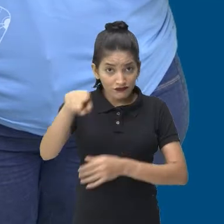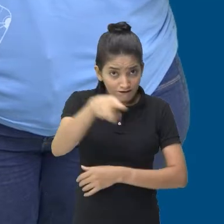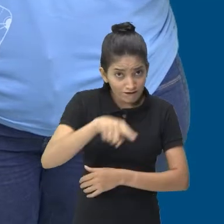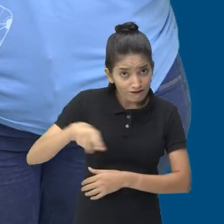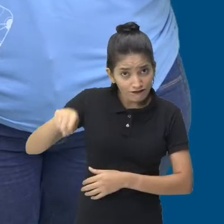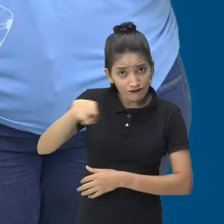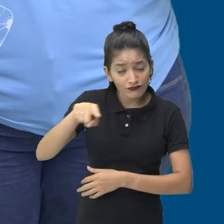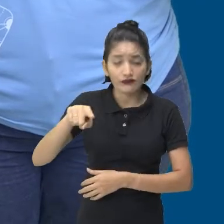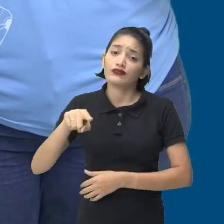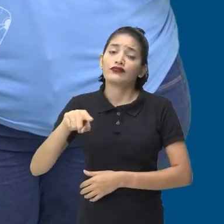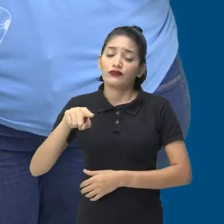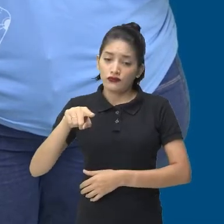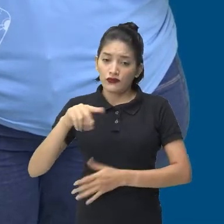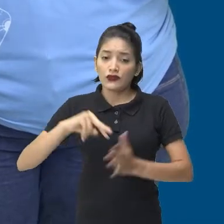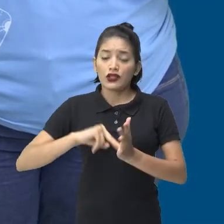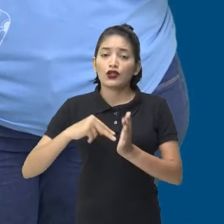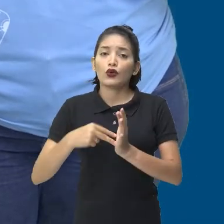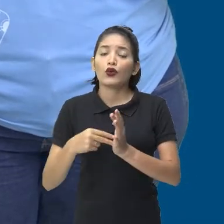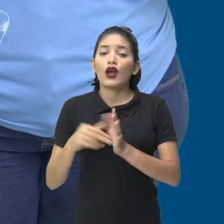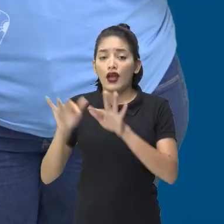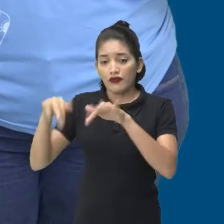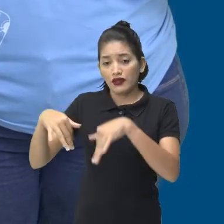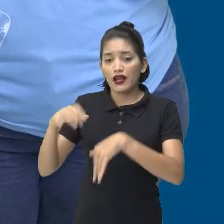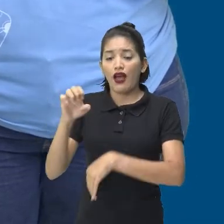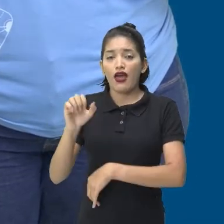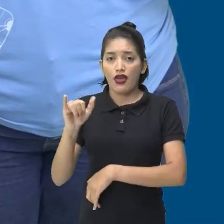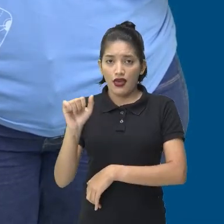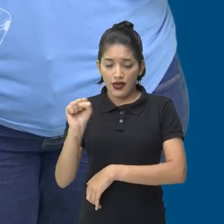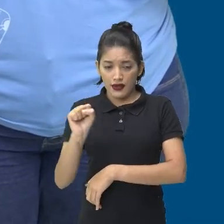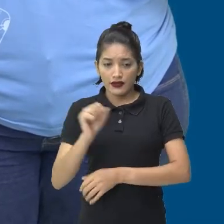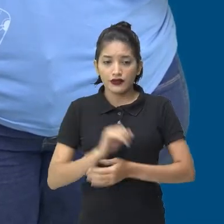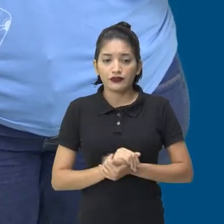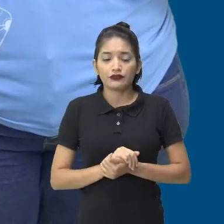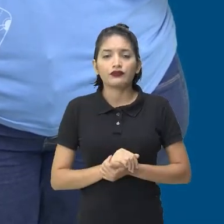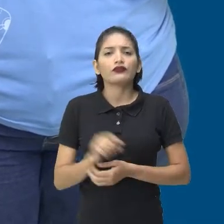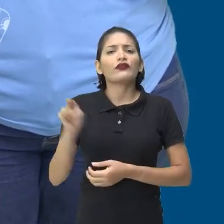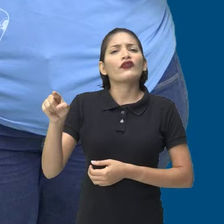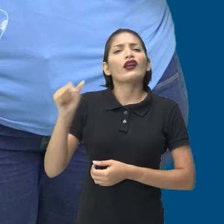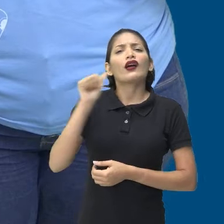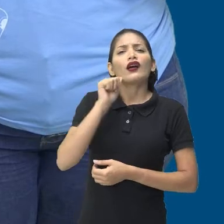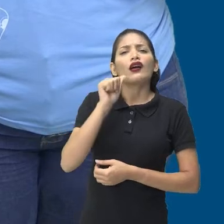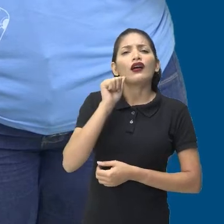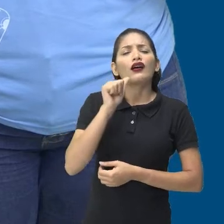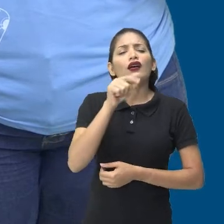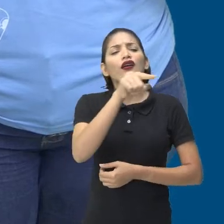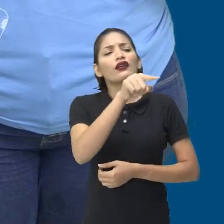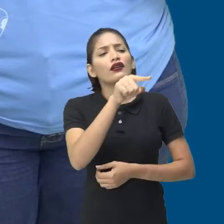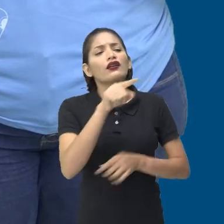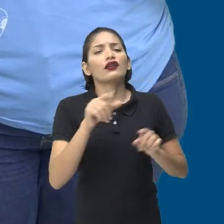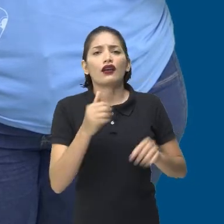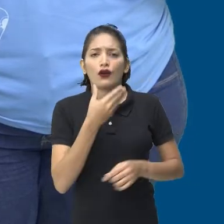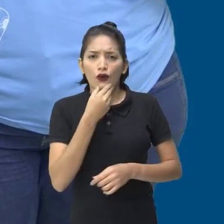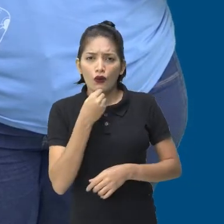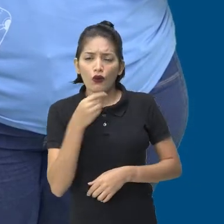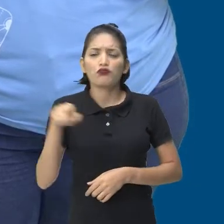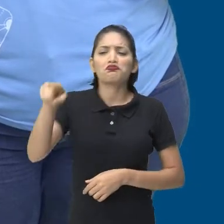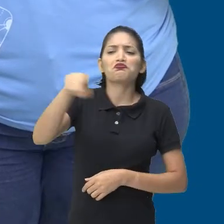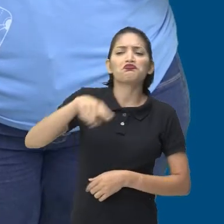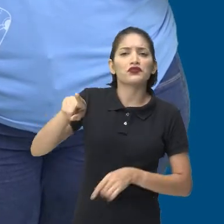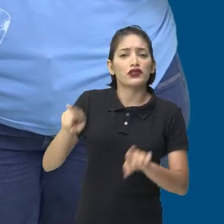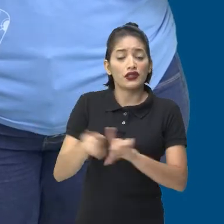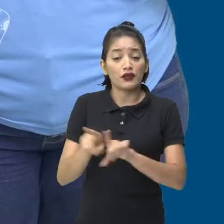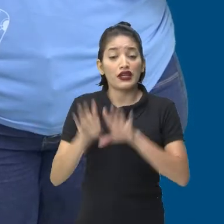vocês. Utilizaremos a terminação eis. Ellos, ellas e ustedes, eles, elas e